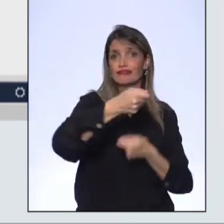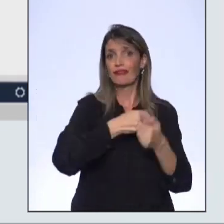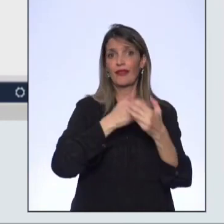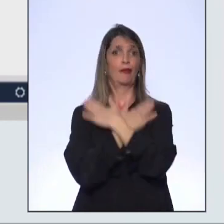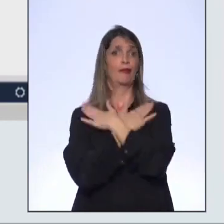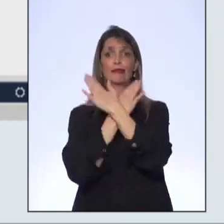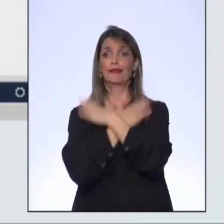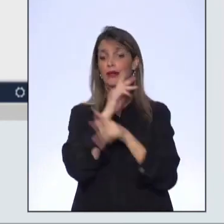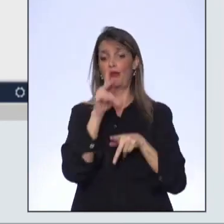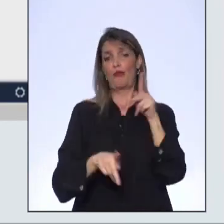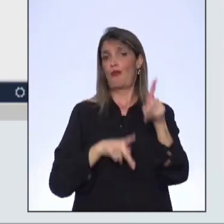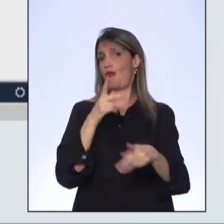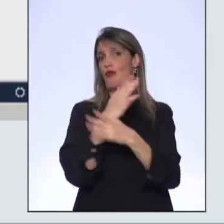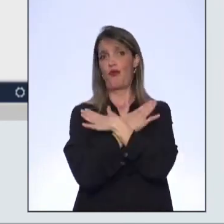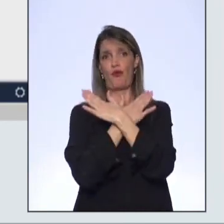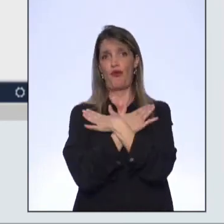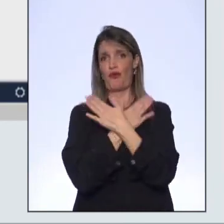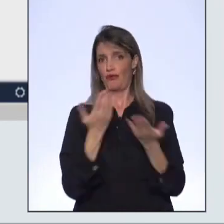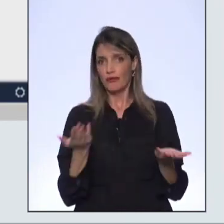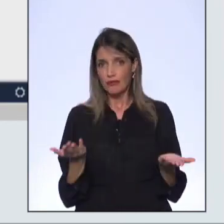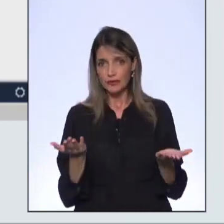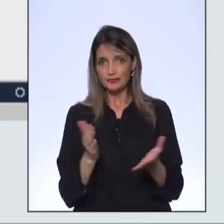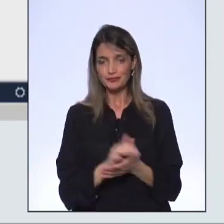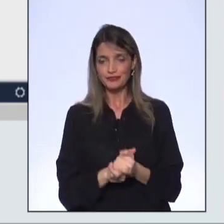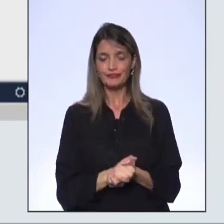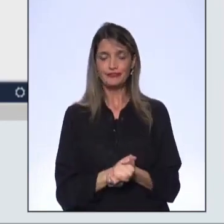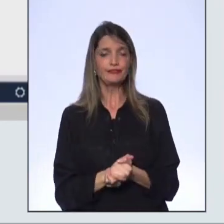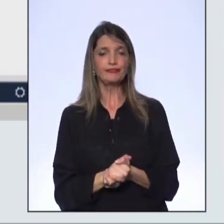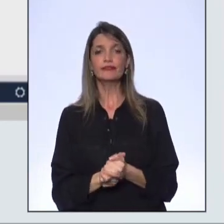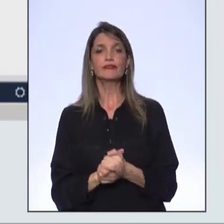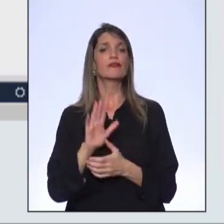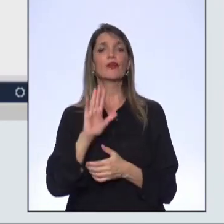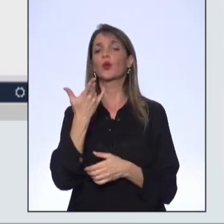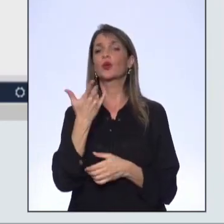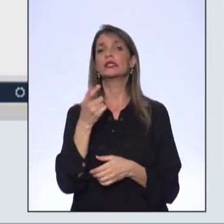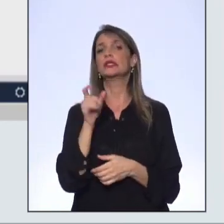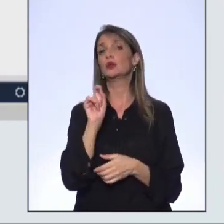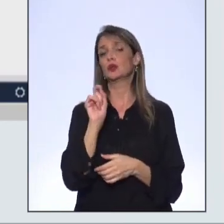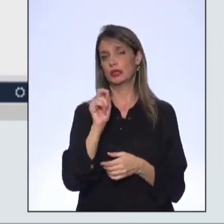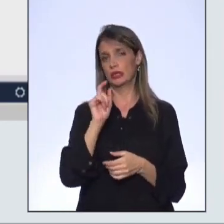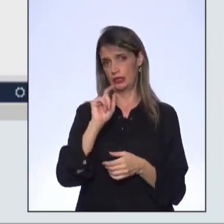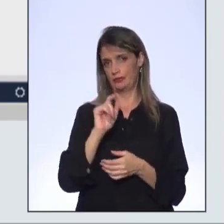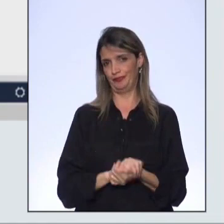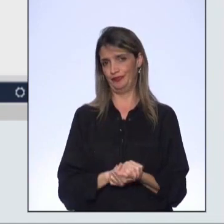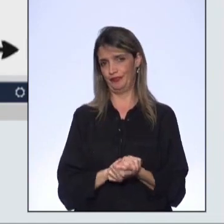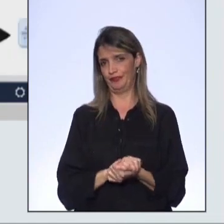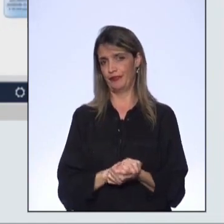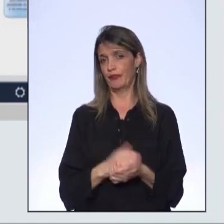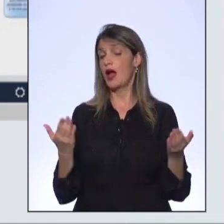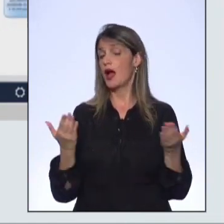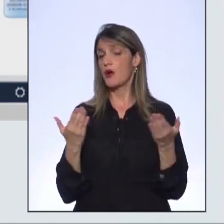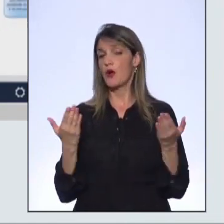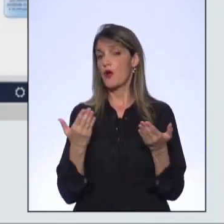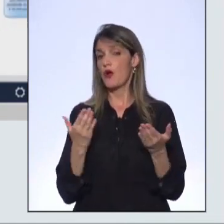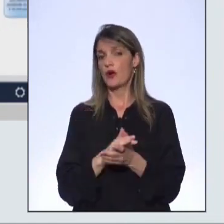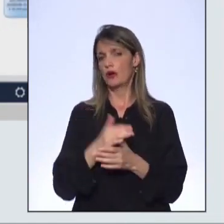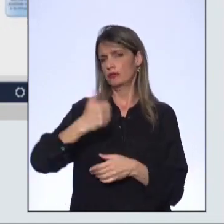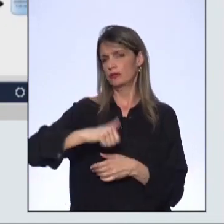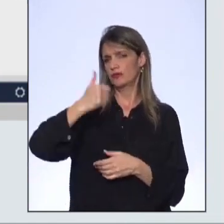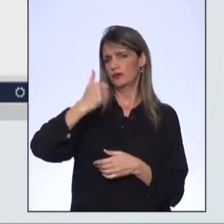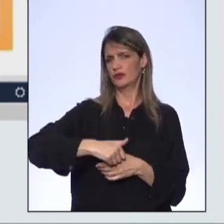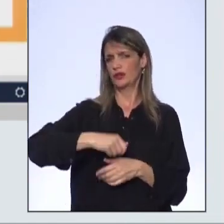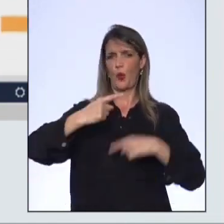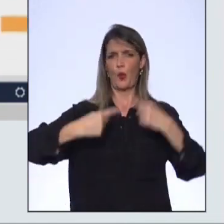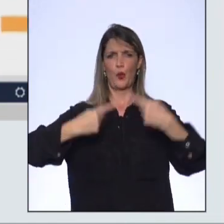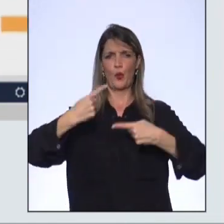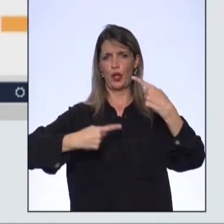da população. Essa ideia será reforçada em nosso próximo assunto. A partir de agora, vamos analisar a